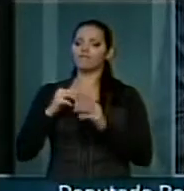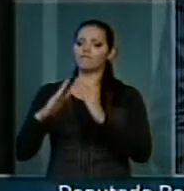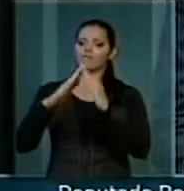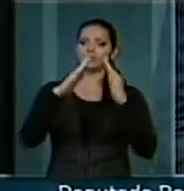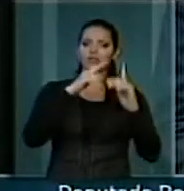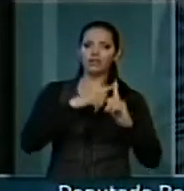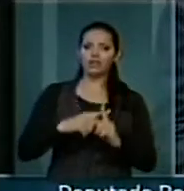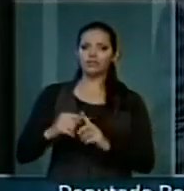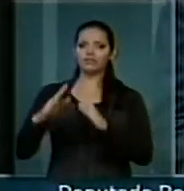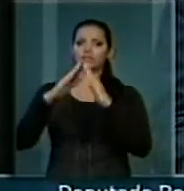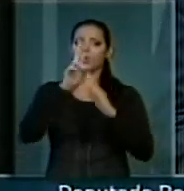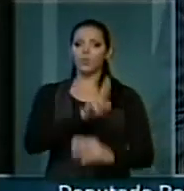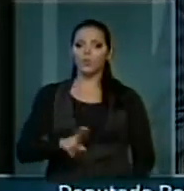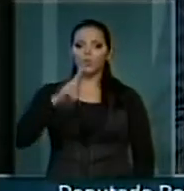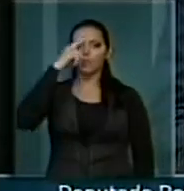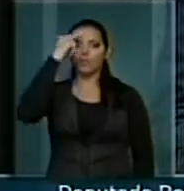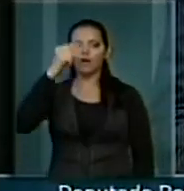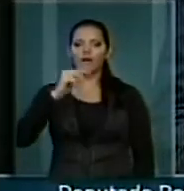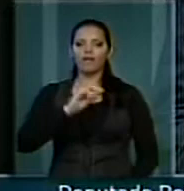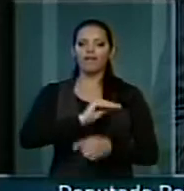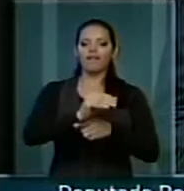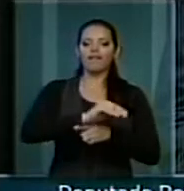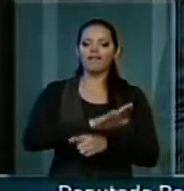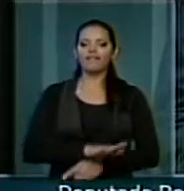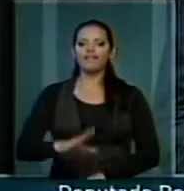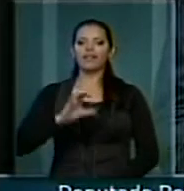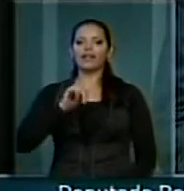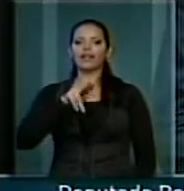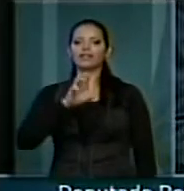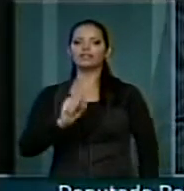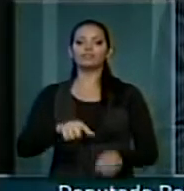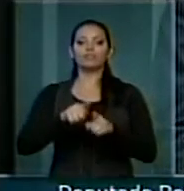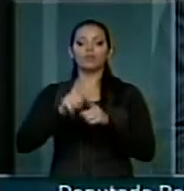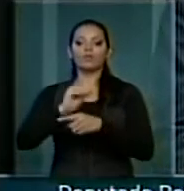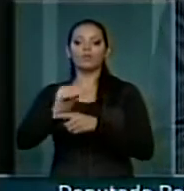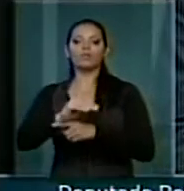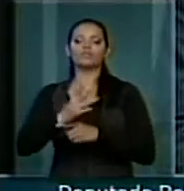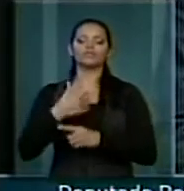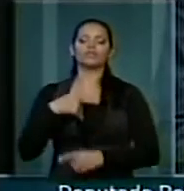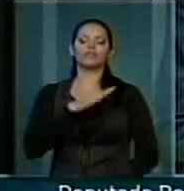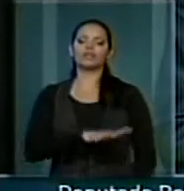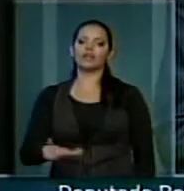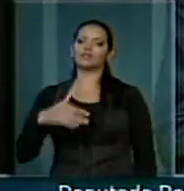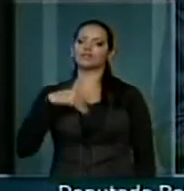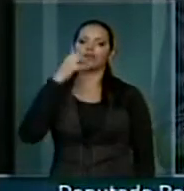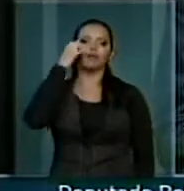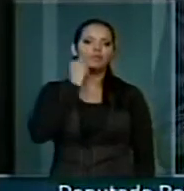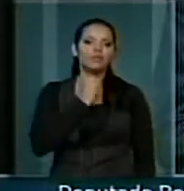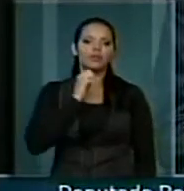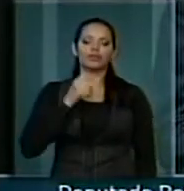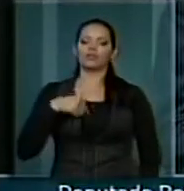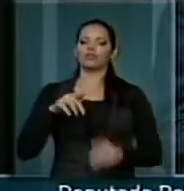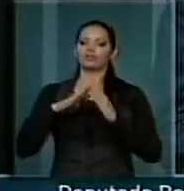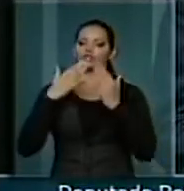temos universidades, creches, orfanatos, escolas, salas de alfabetização, hospitais,